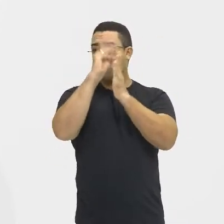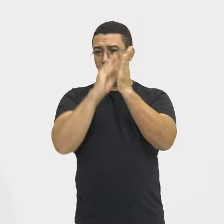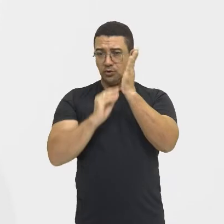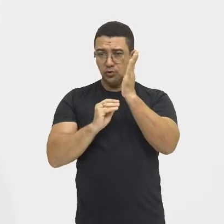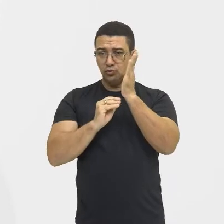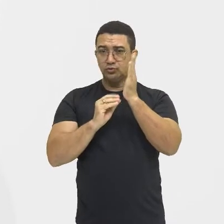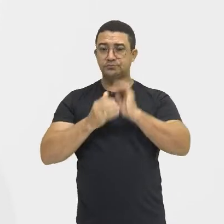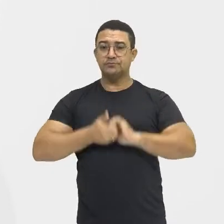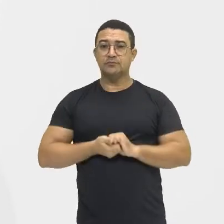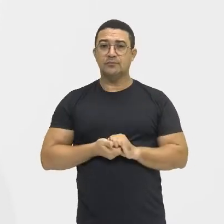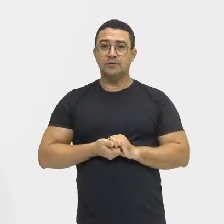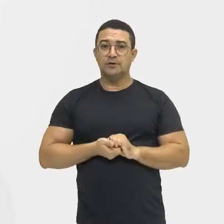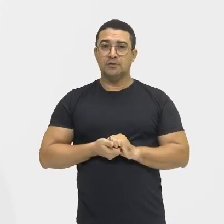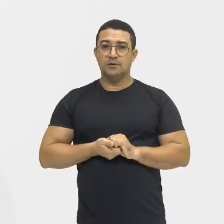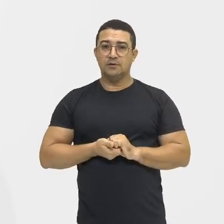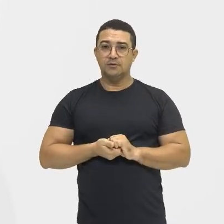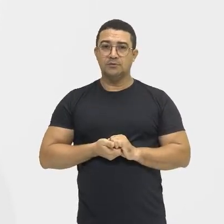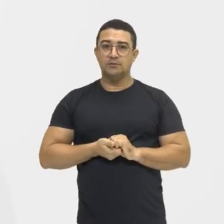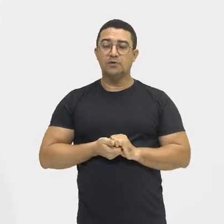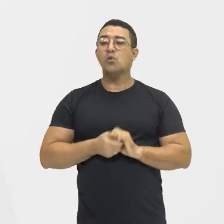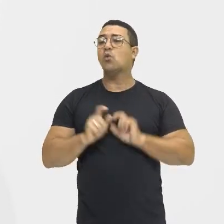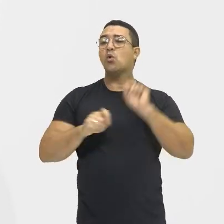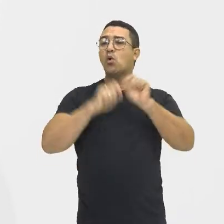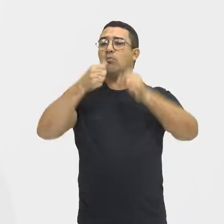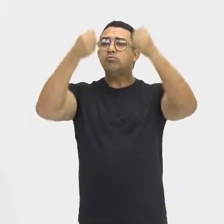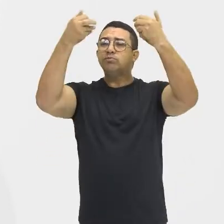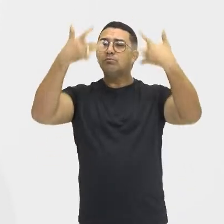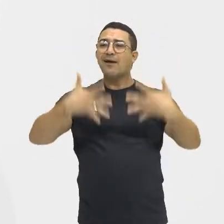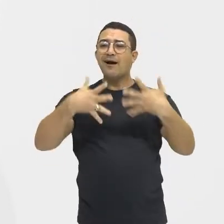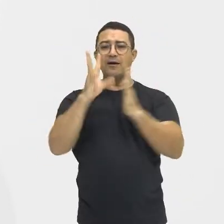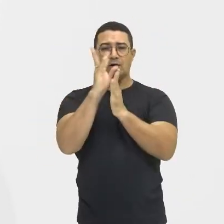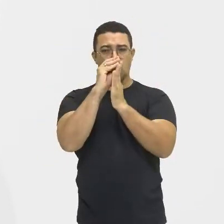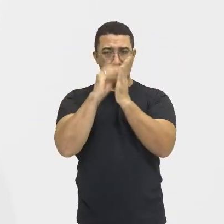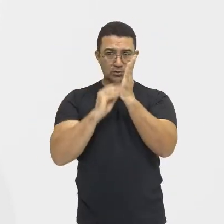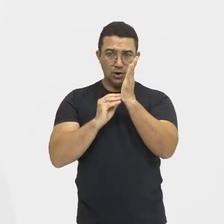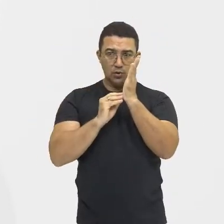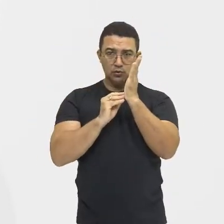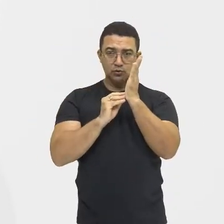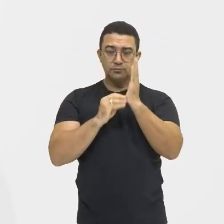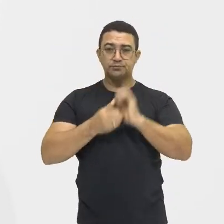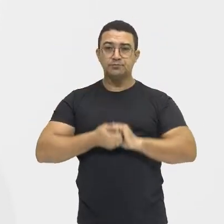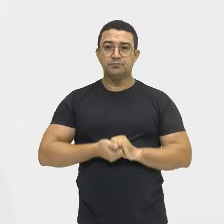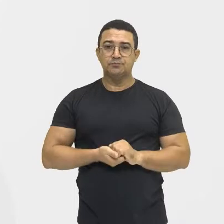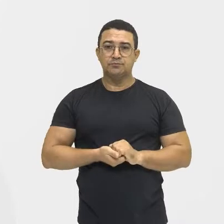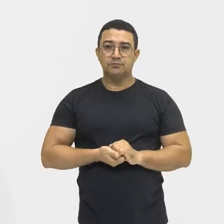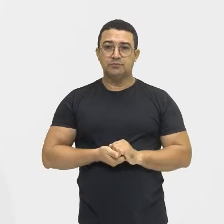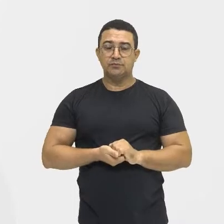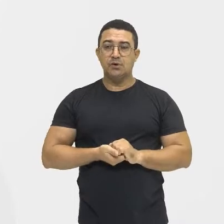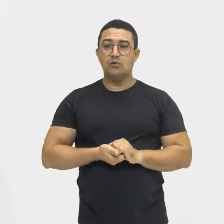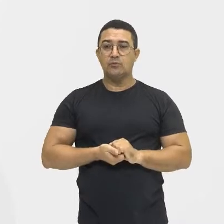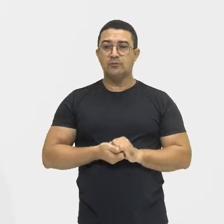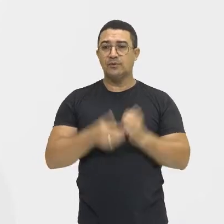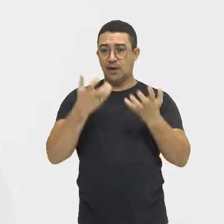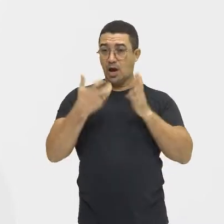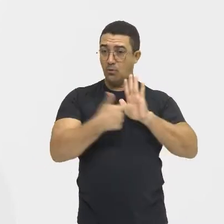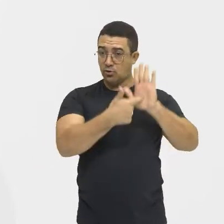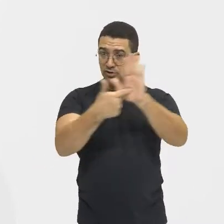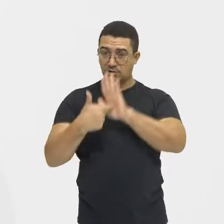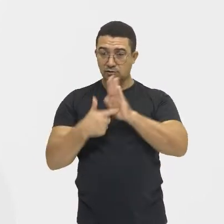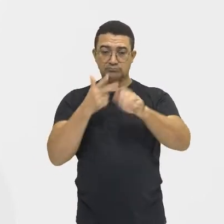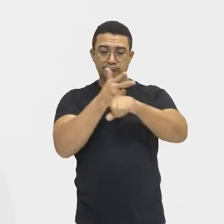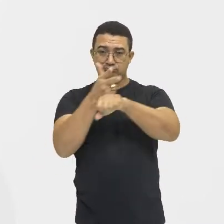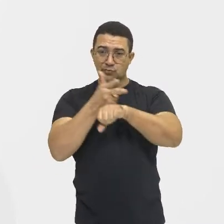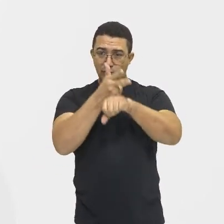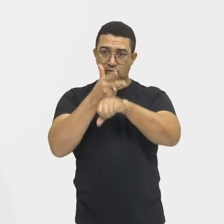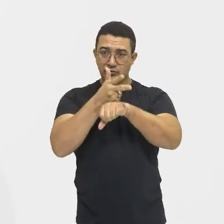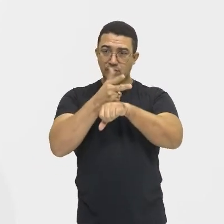Como será a nossa abordagem desse conteúdo, desse funcionamento? Então eu trouxe para vocês uma animação